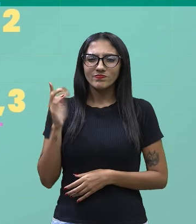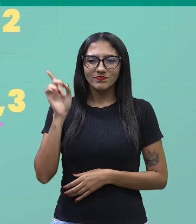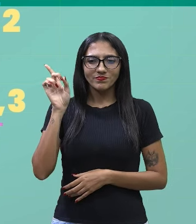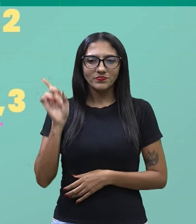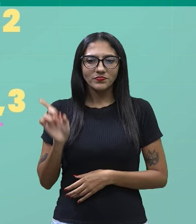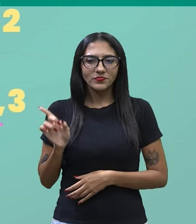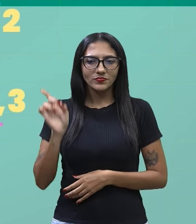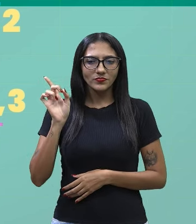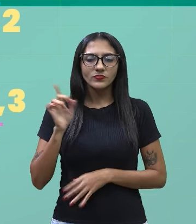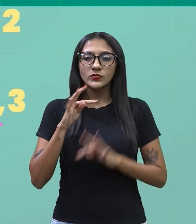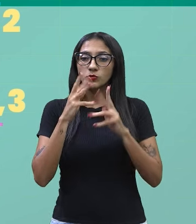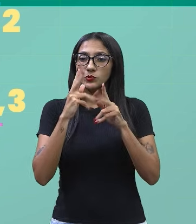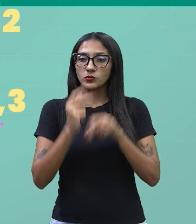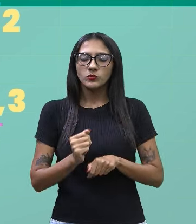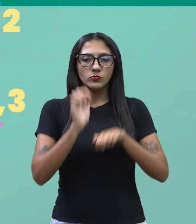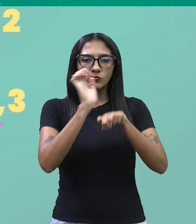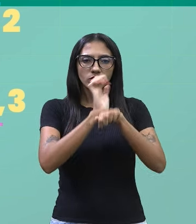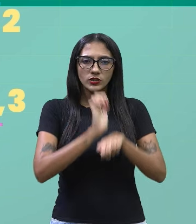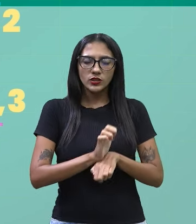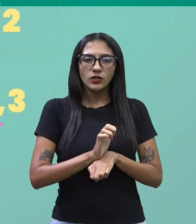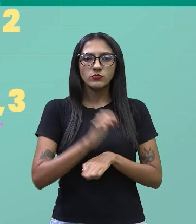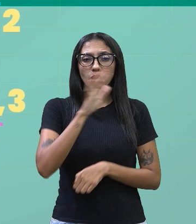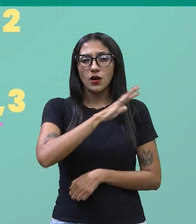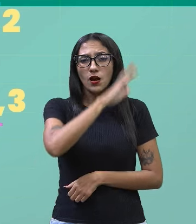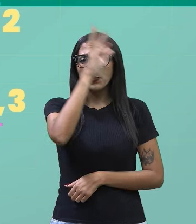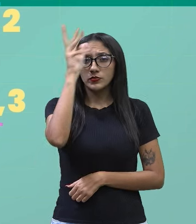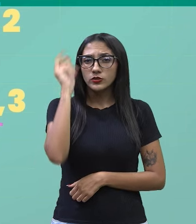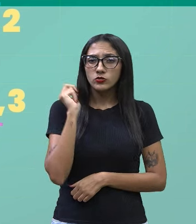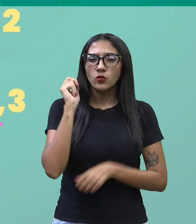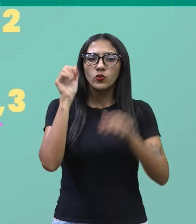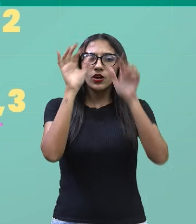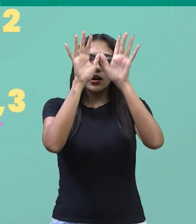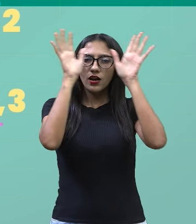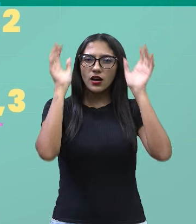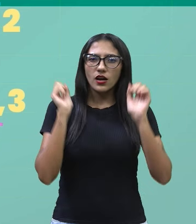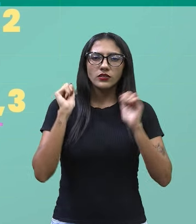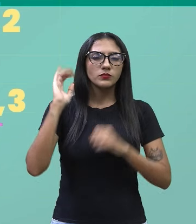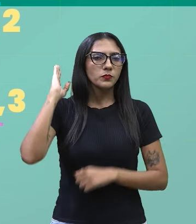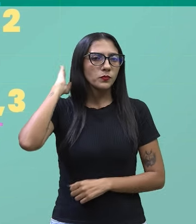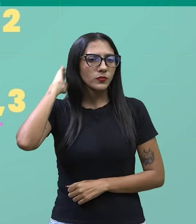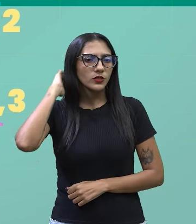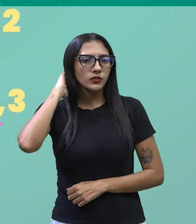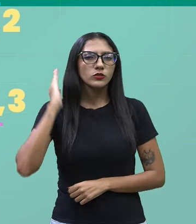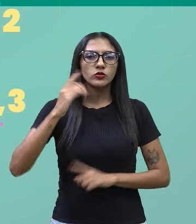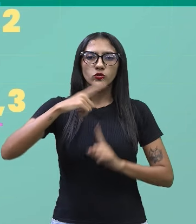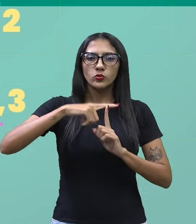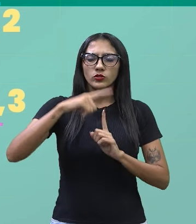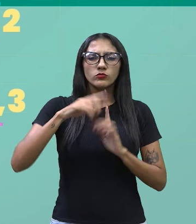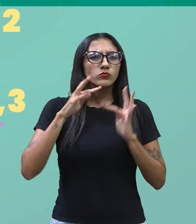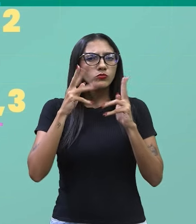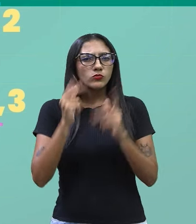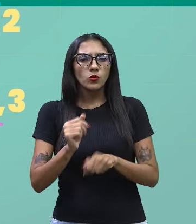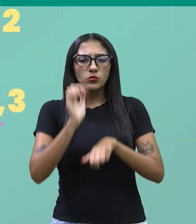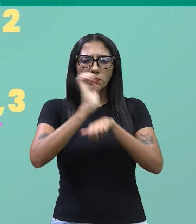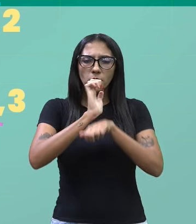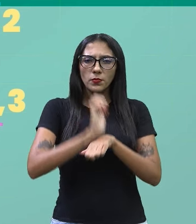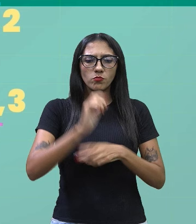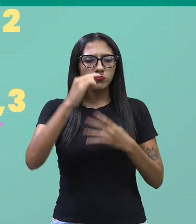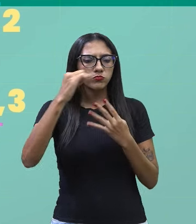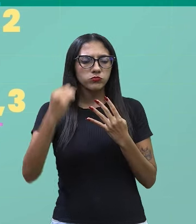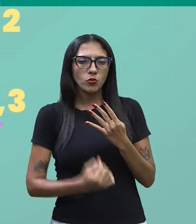aí em todos os estados Amazonas lemb consideração Amazonas aqu Pará e Tocantins em todos os em todos esses estados a taxa